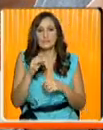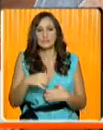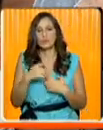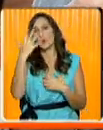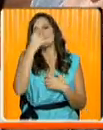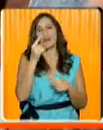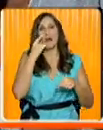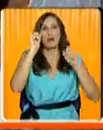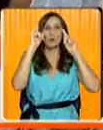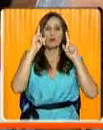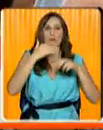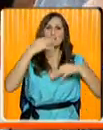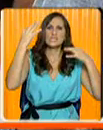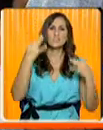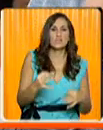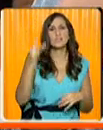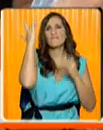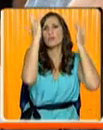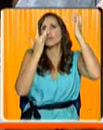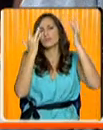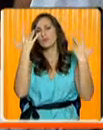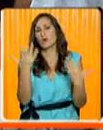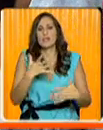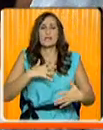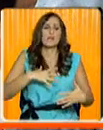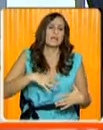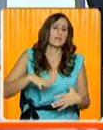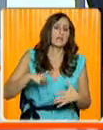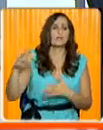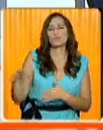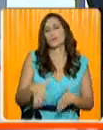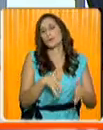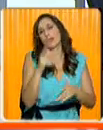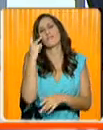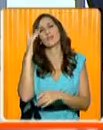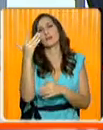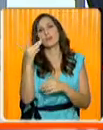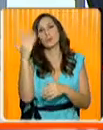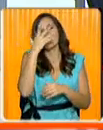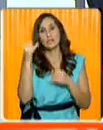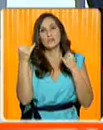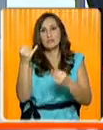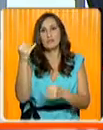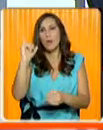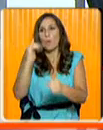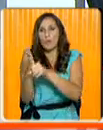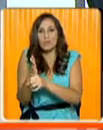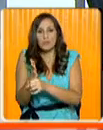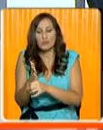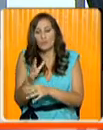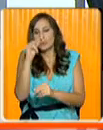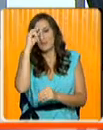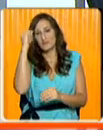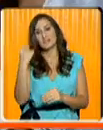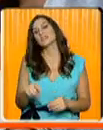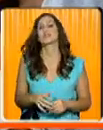dia podemos acordar e há uma certeza, uma filosofia que nós agora queremos levar pelo resto da vida e no dia a seguir já é outra diferente. E, portanto, isto é muito difícil.